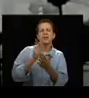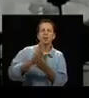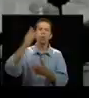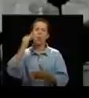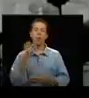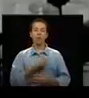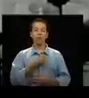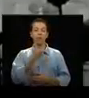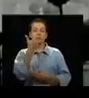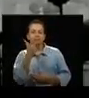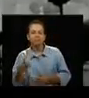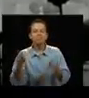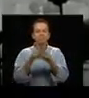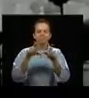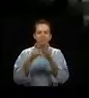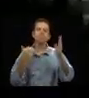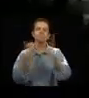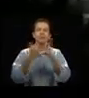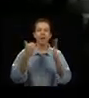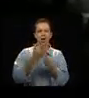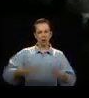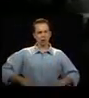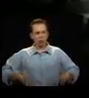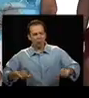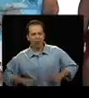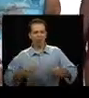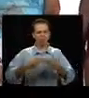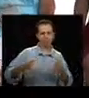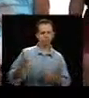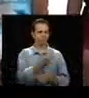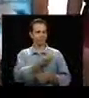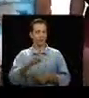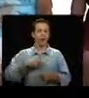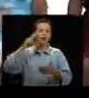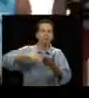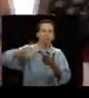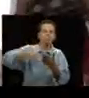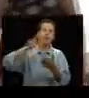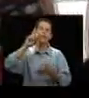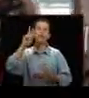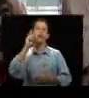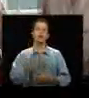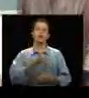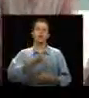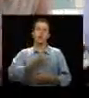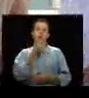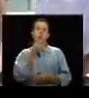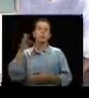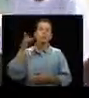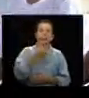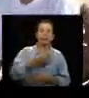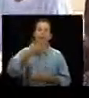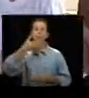Eu sempre soube viver 2 vezes. Ai, é sofrer. Não, é recordar 2